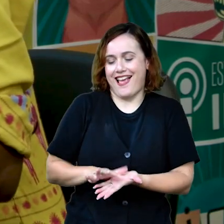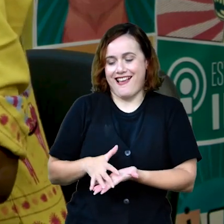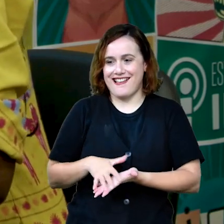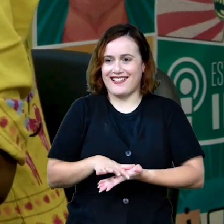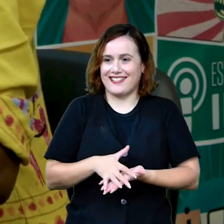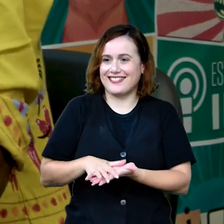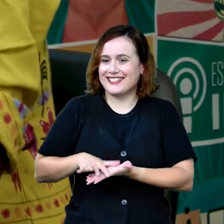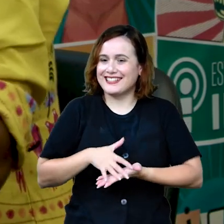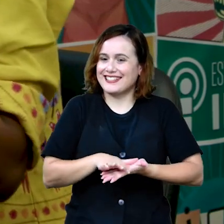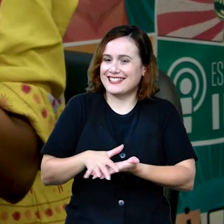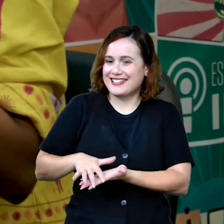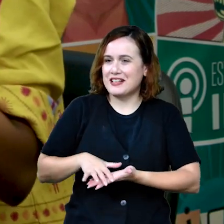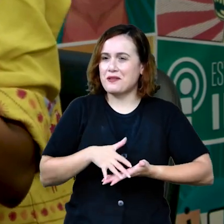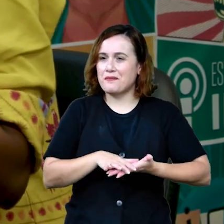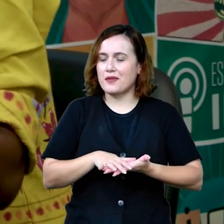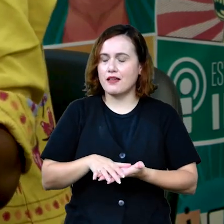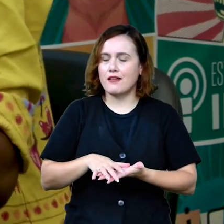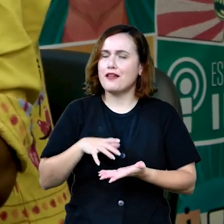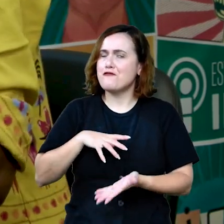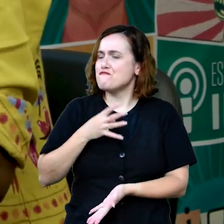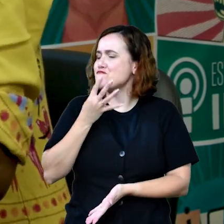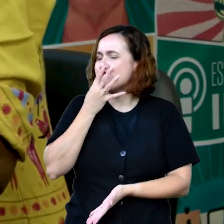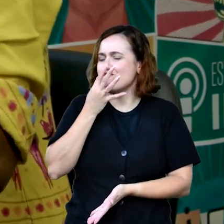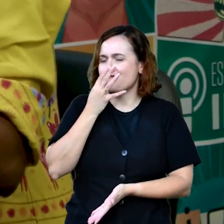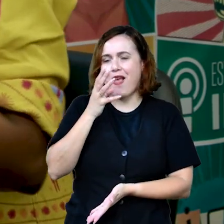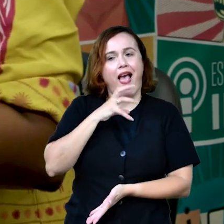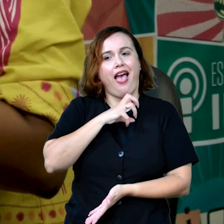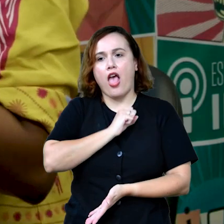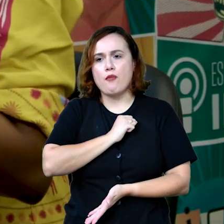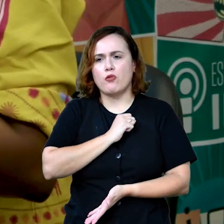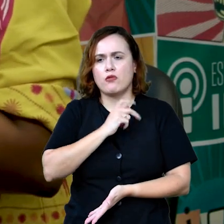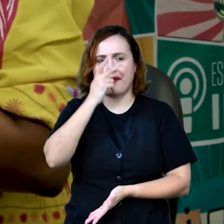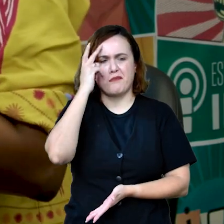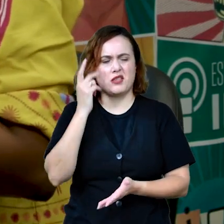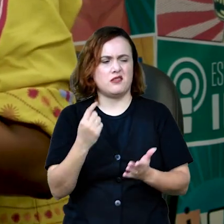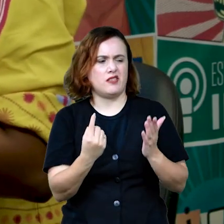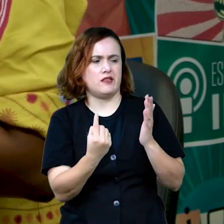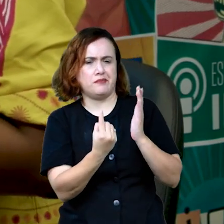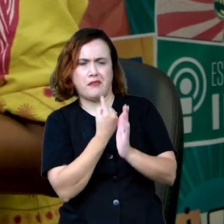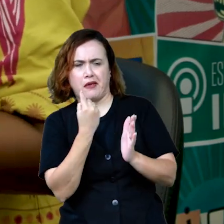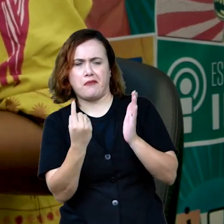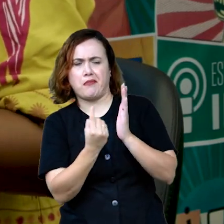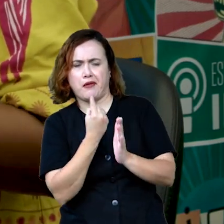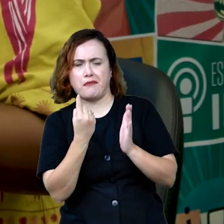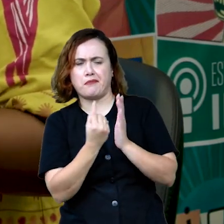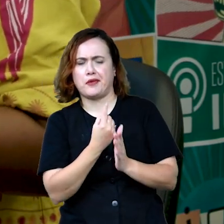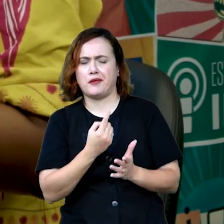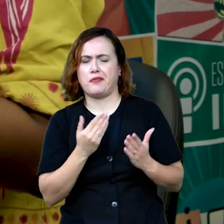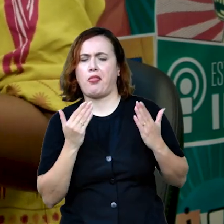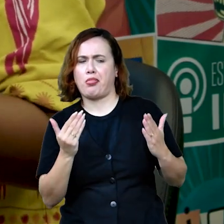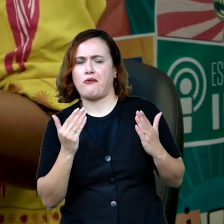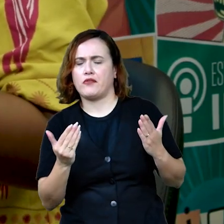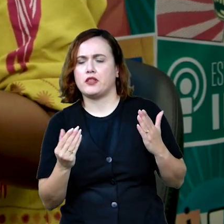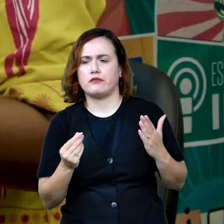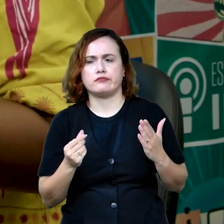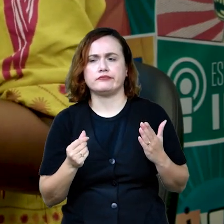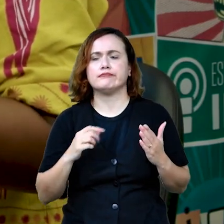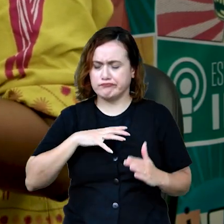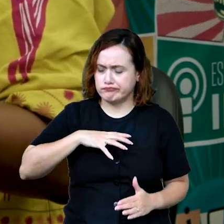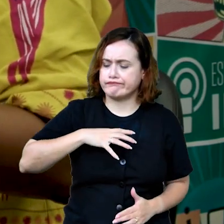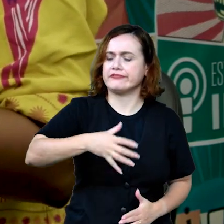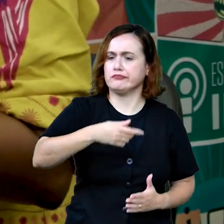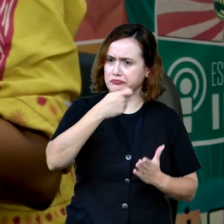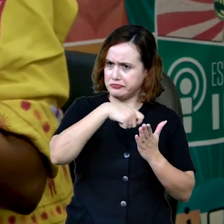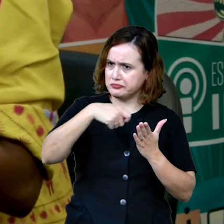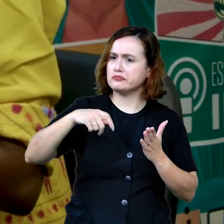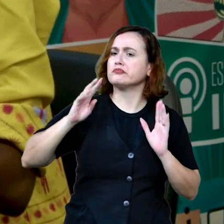também dá uma tese, e uma das parte ficou muito bonita. Então, o tempo todo, assim, não foi fácil, mas eu acho que a cada dia que passa também, por